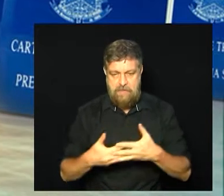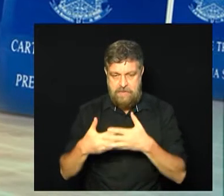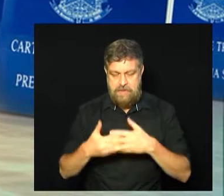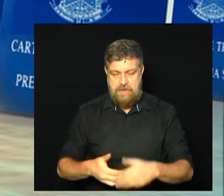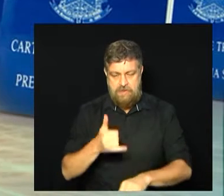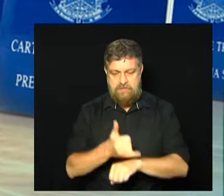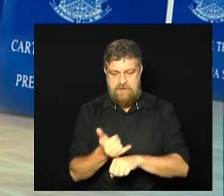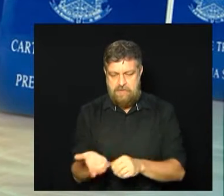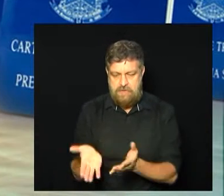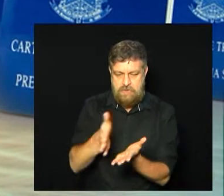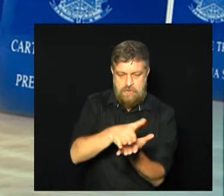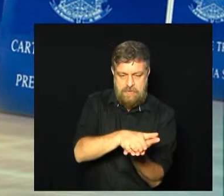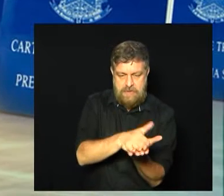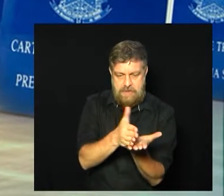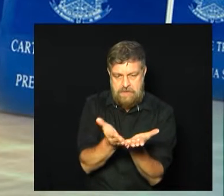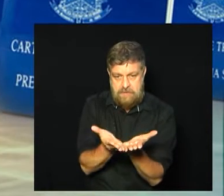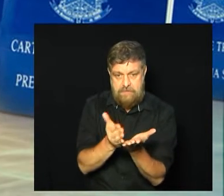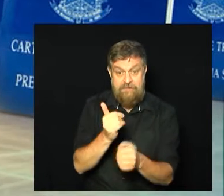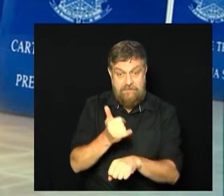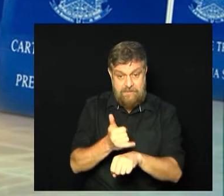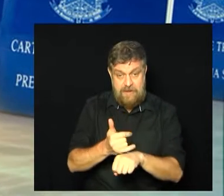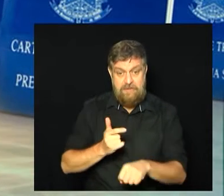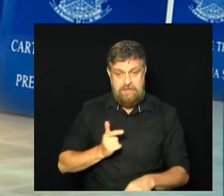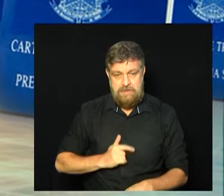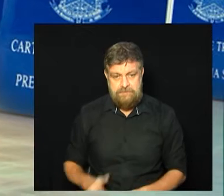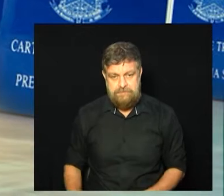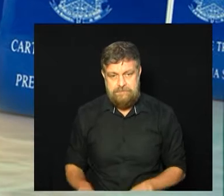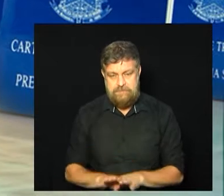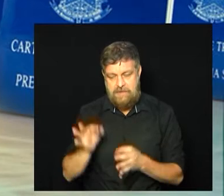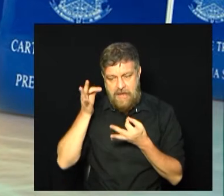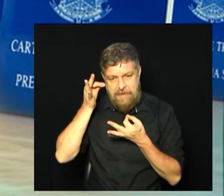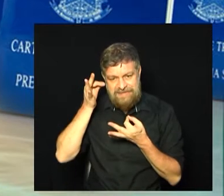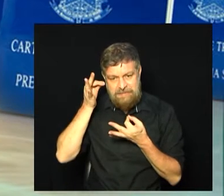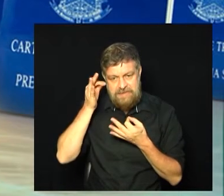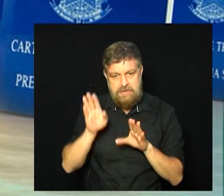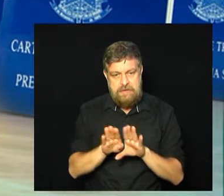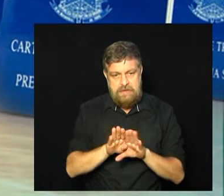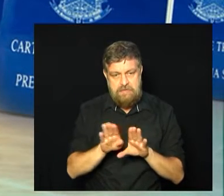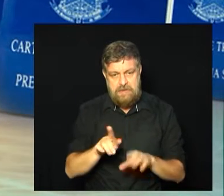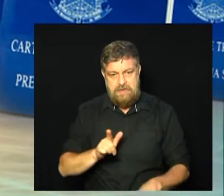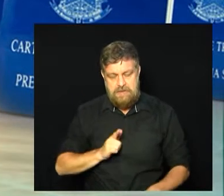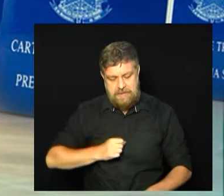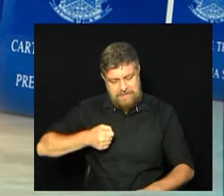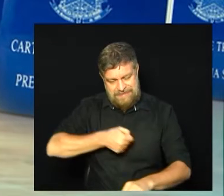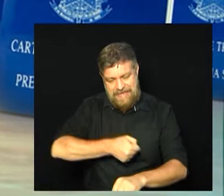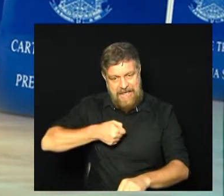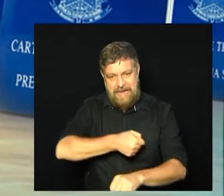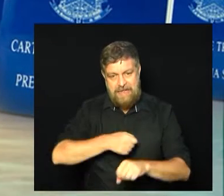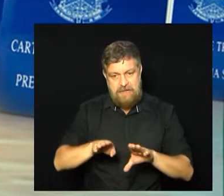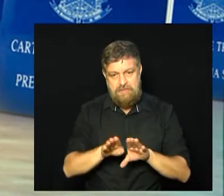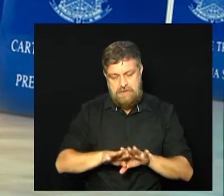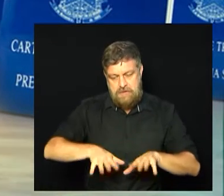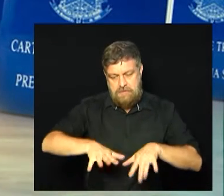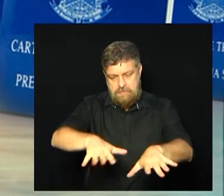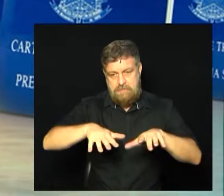chapas, operador de telemarketing ativo, programador de usinagem, serralheiro, tapeceiro